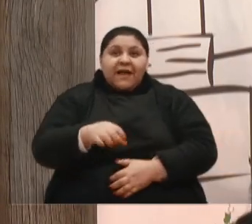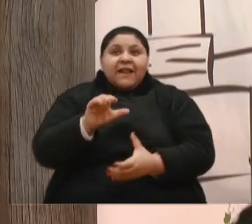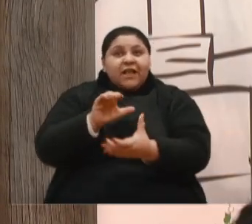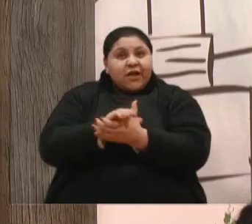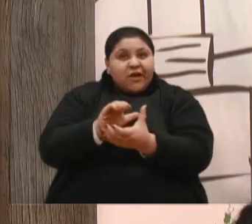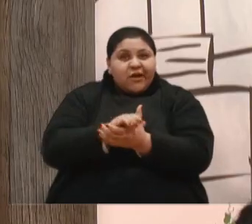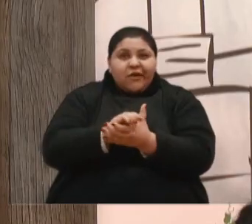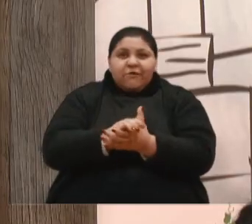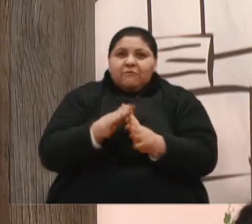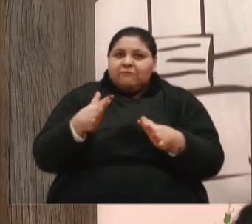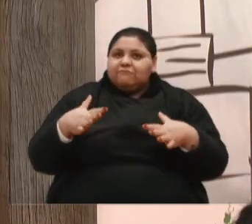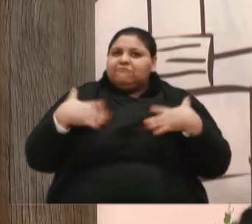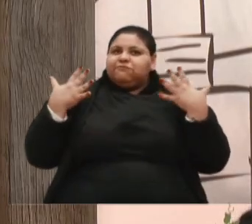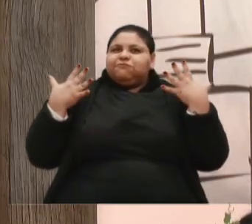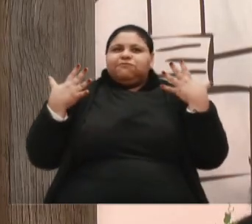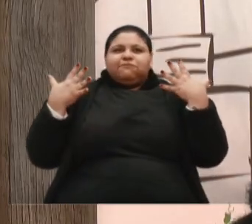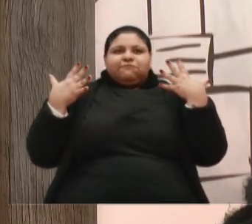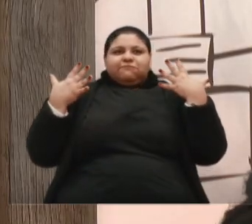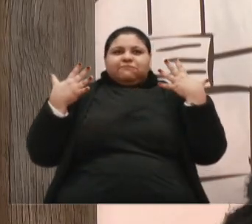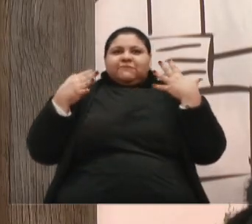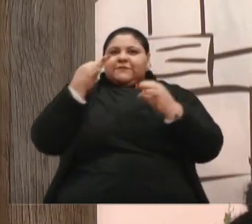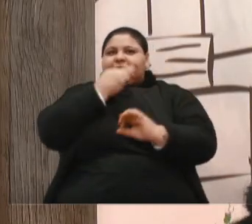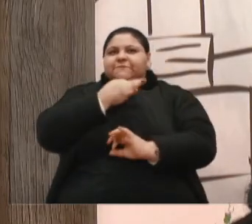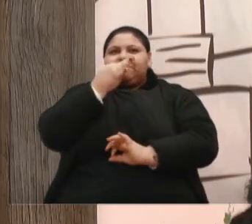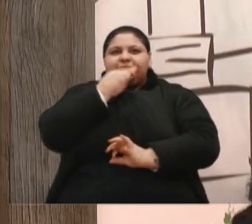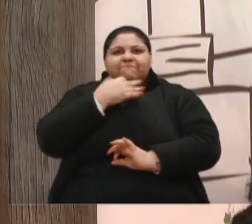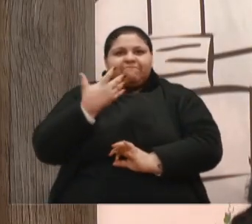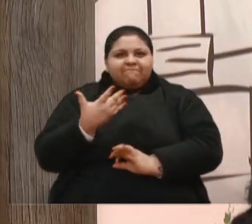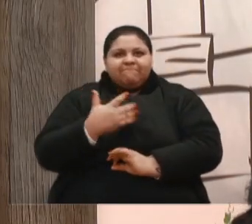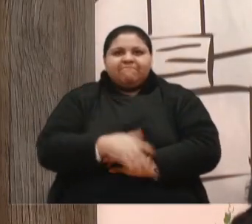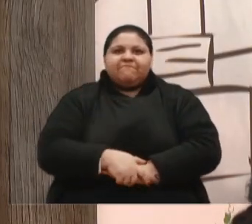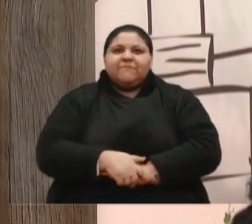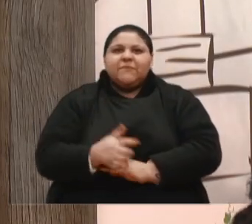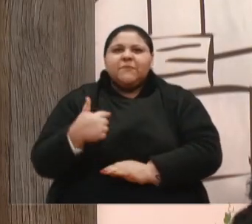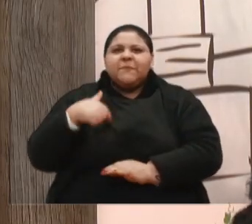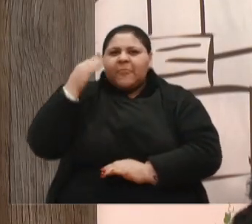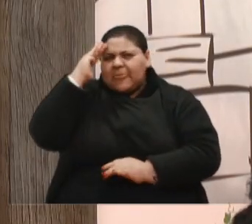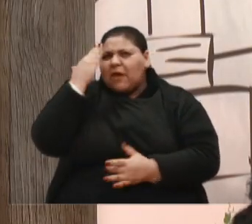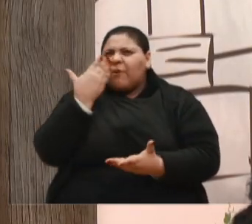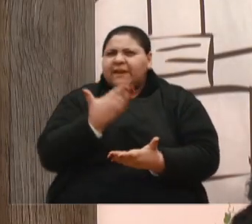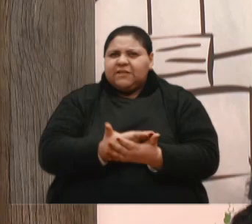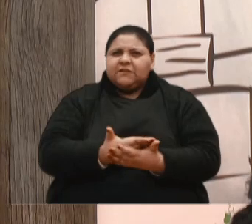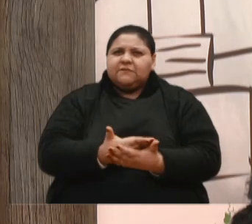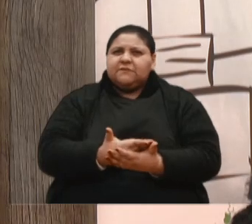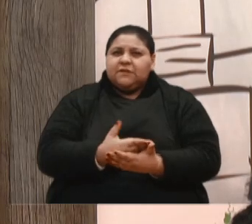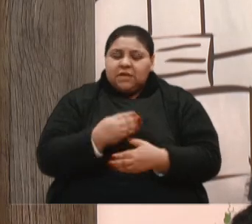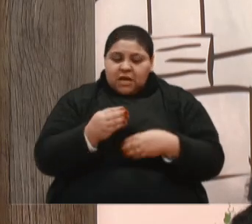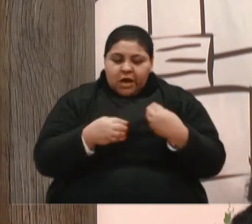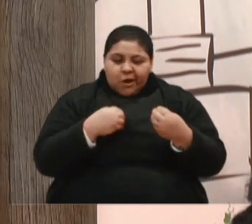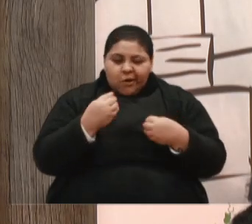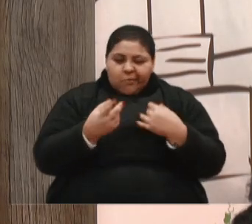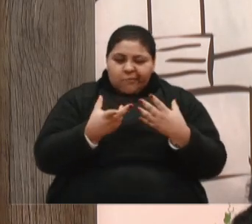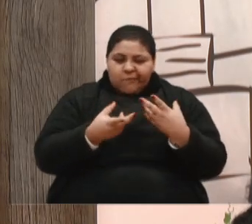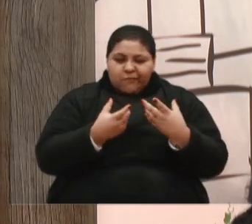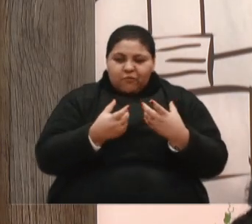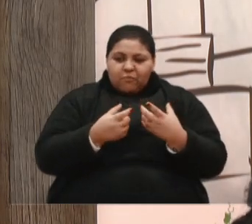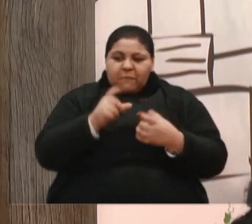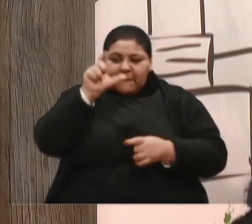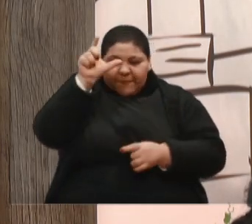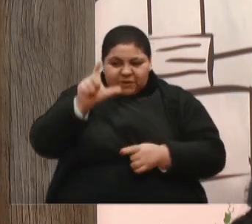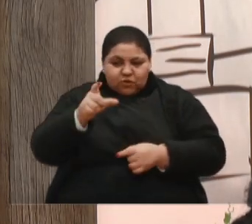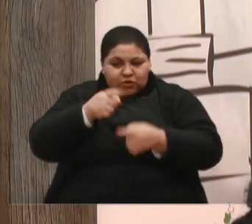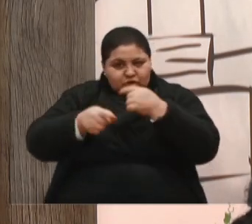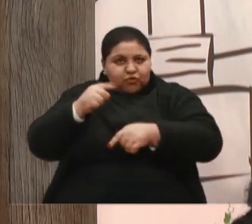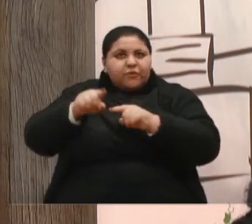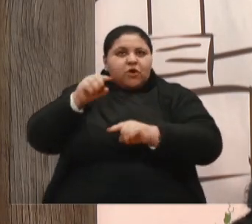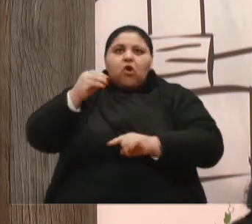né? Em um caso chocante, assim, né, de Caxias. Eu acredito que eu me sinto hoje como